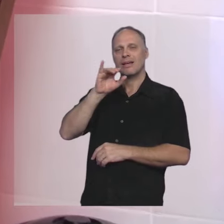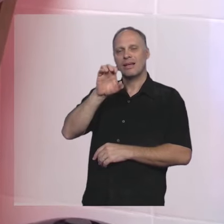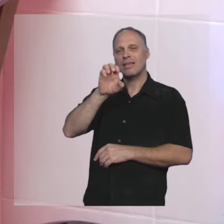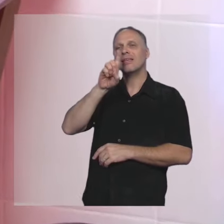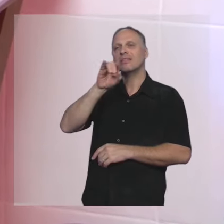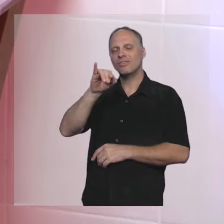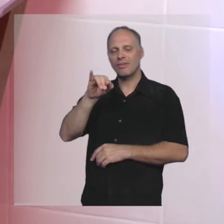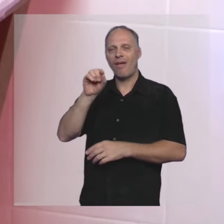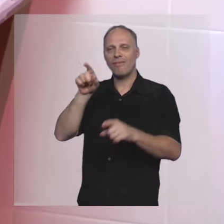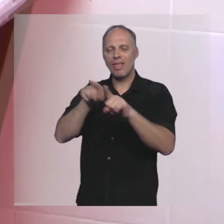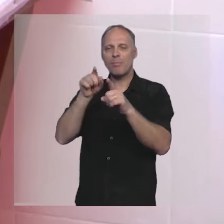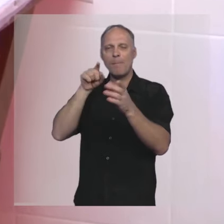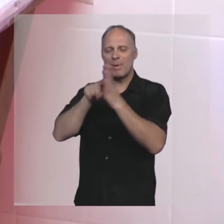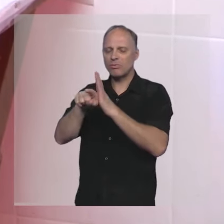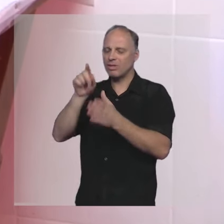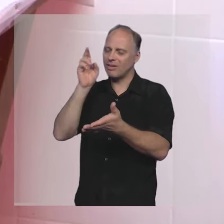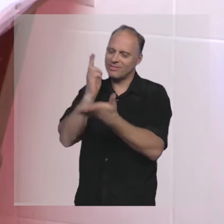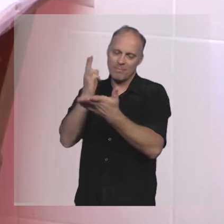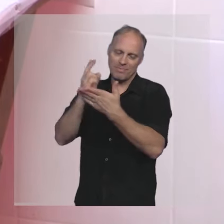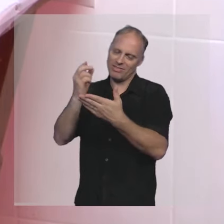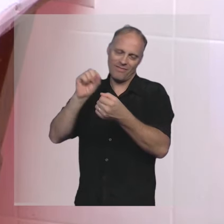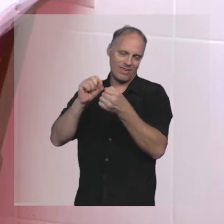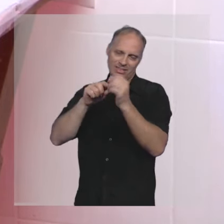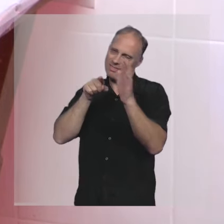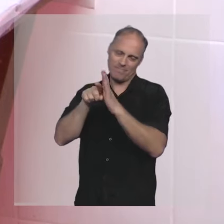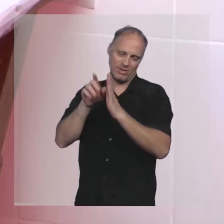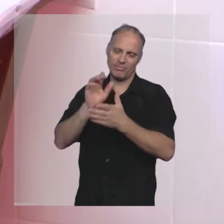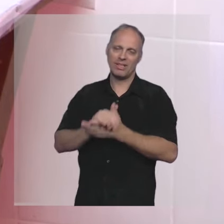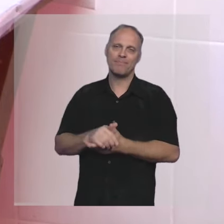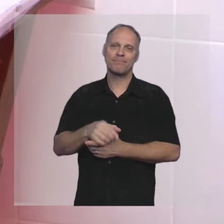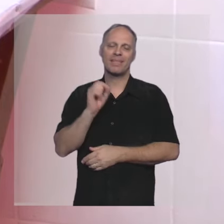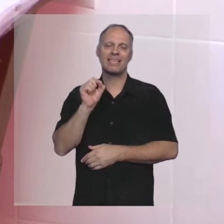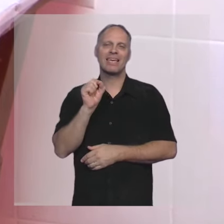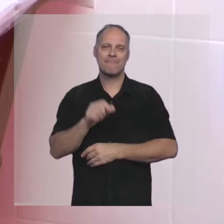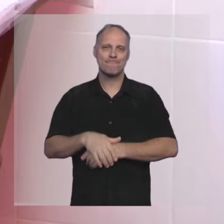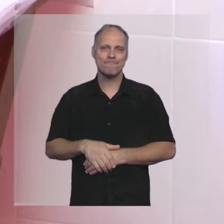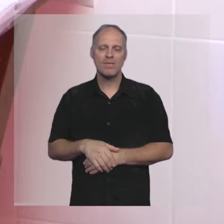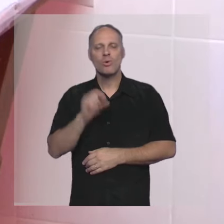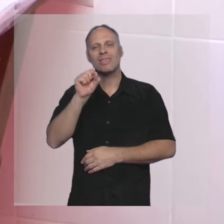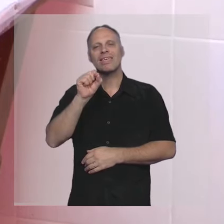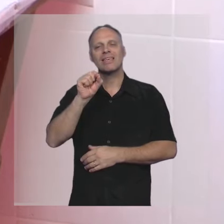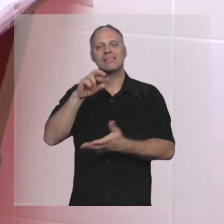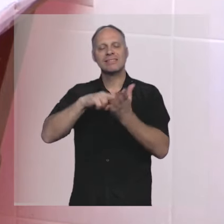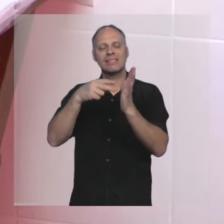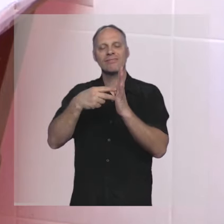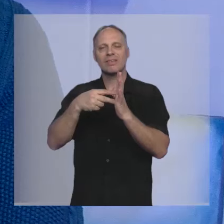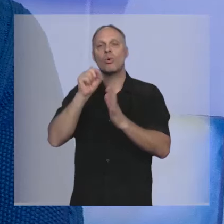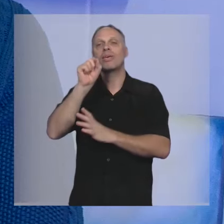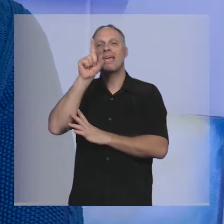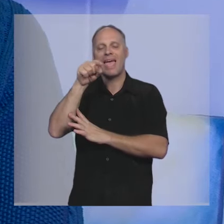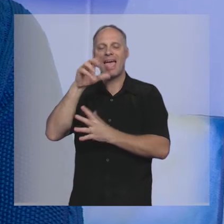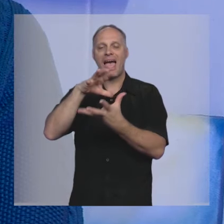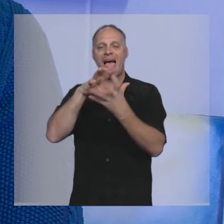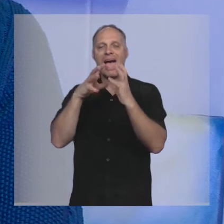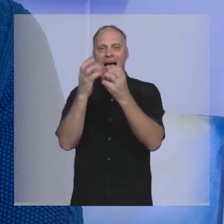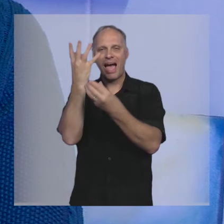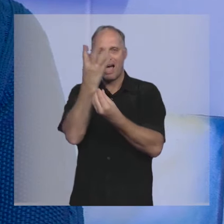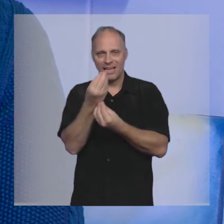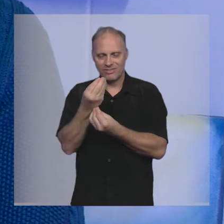temos uma pergunta tradicional no programa. Sim. Que é arte para a senhora?